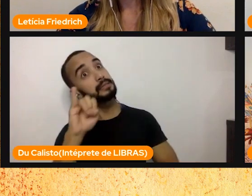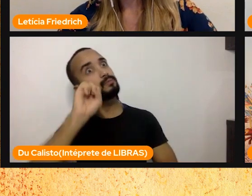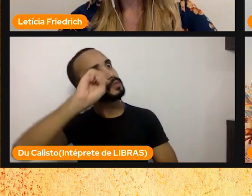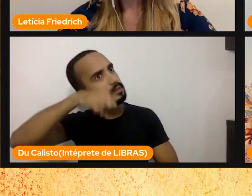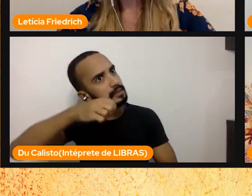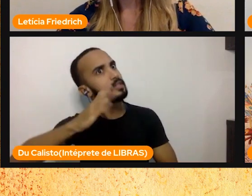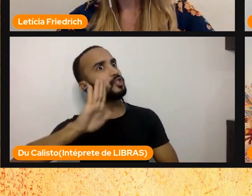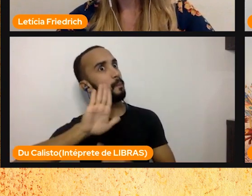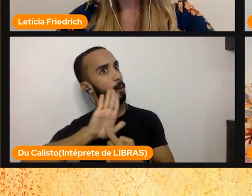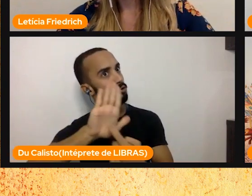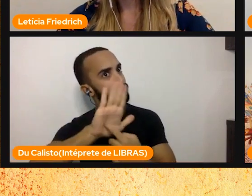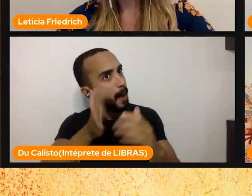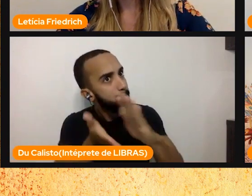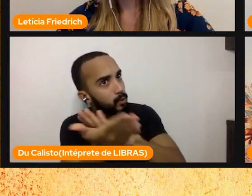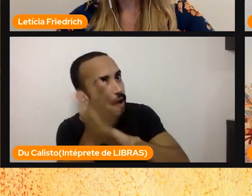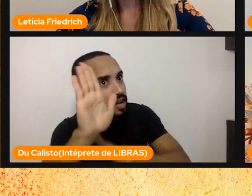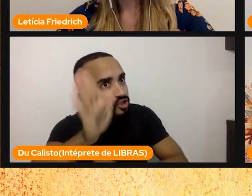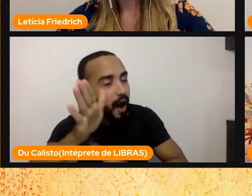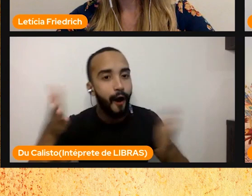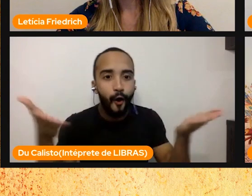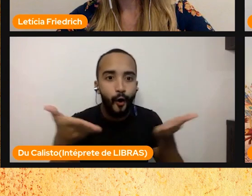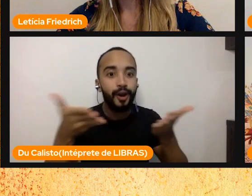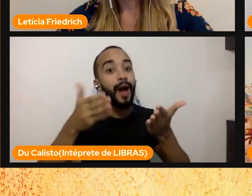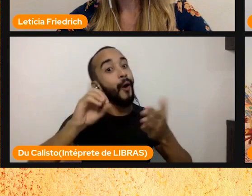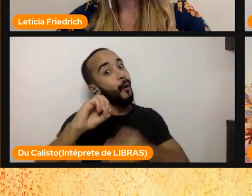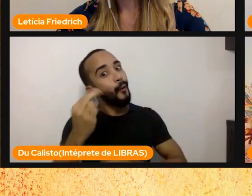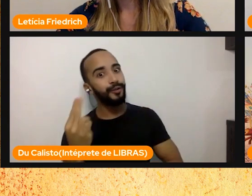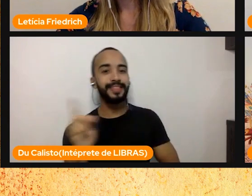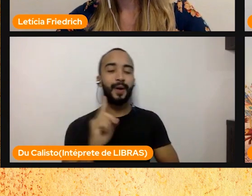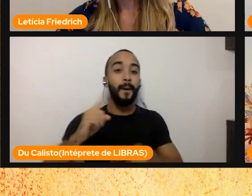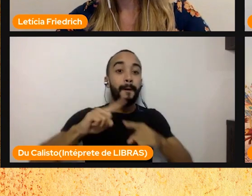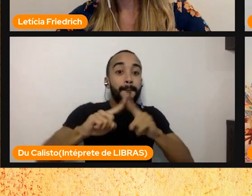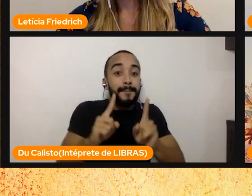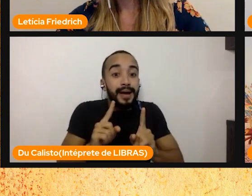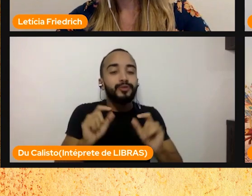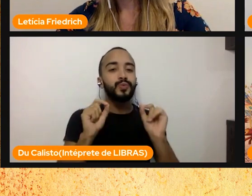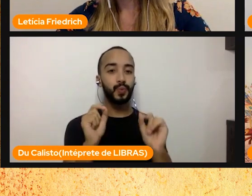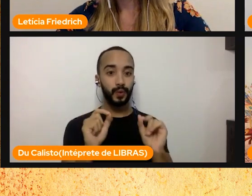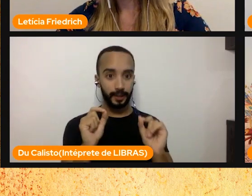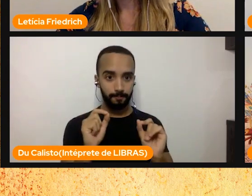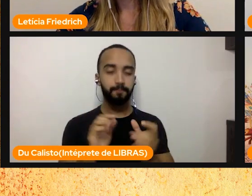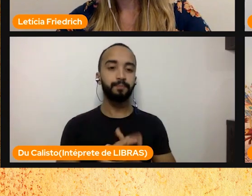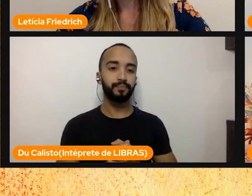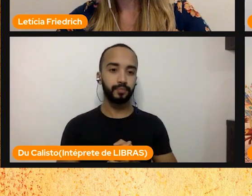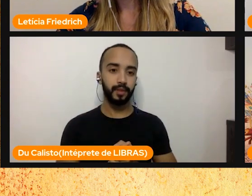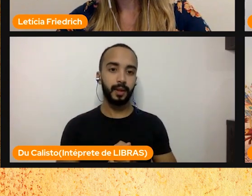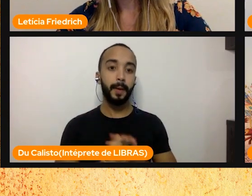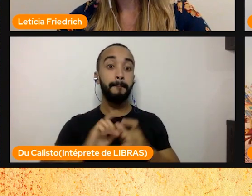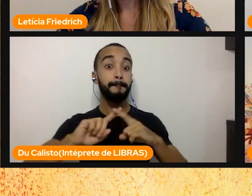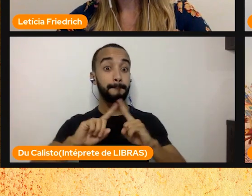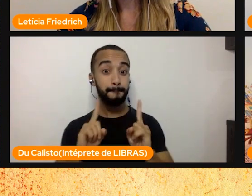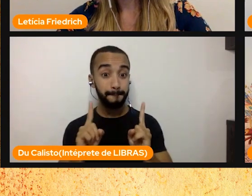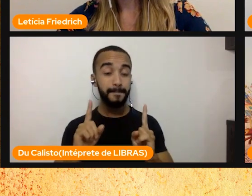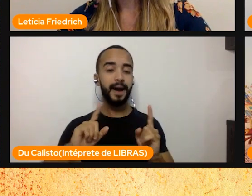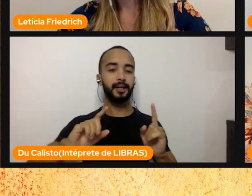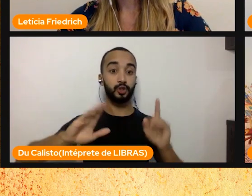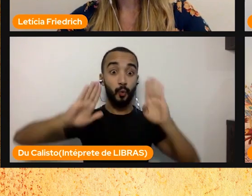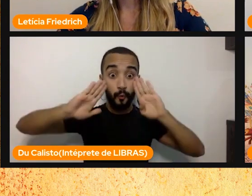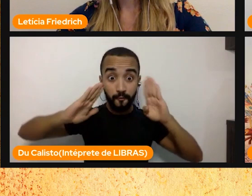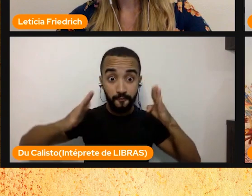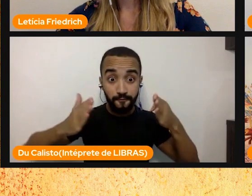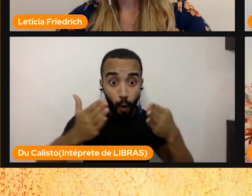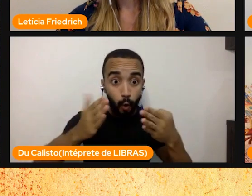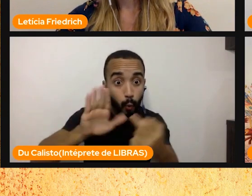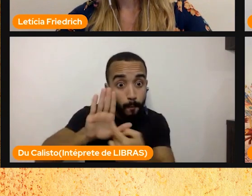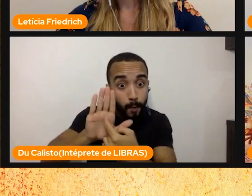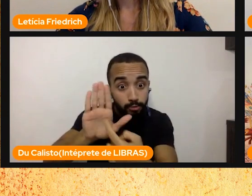está pronto, mas a gente está nesse debate porque, como o nosso público é um público família, né, é uma animação infantil, um público